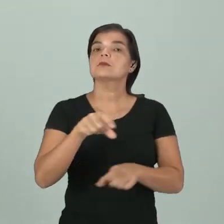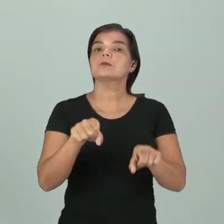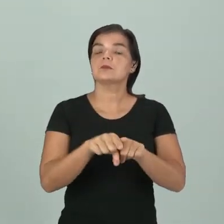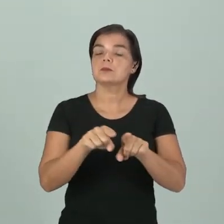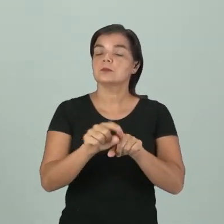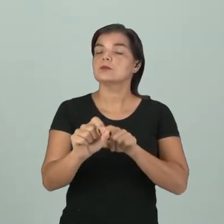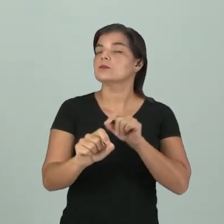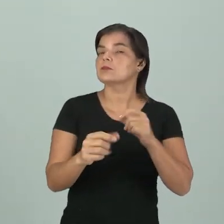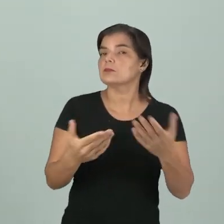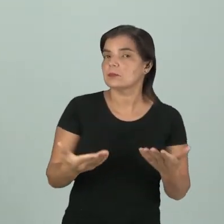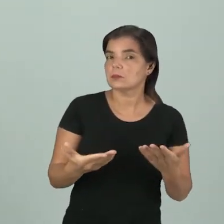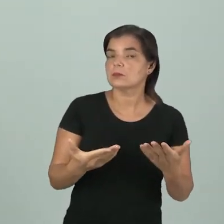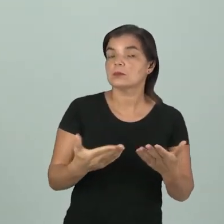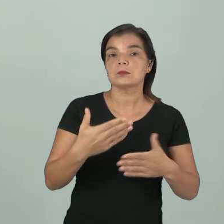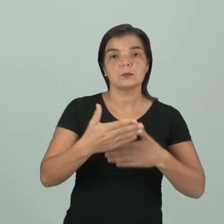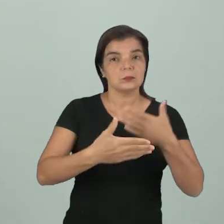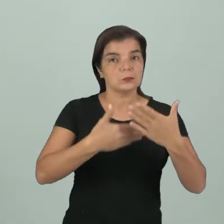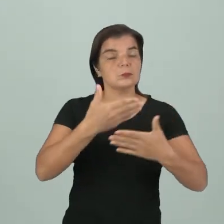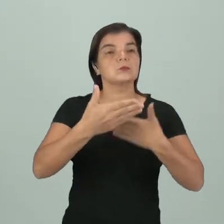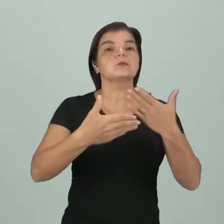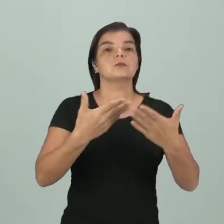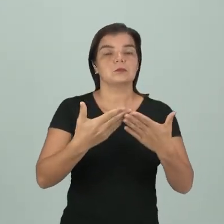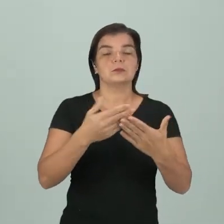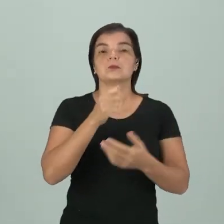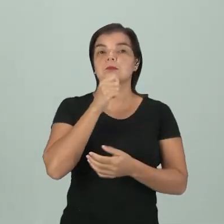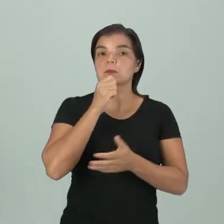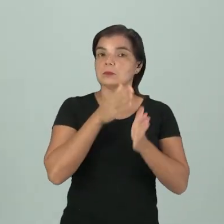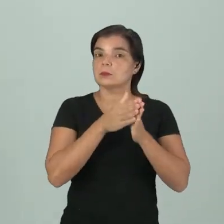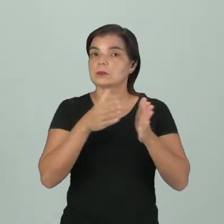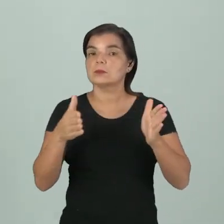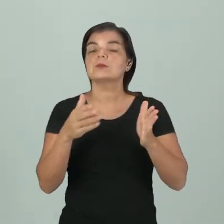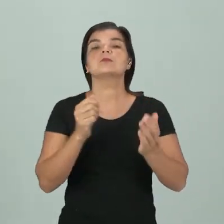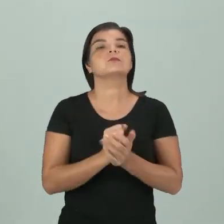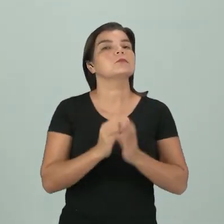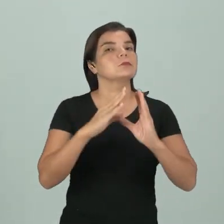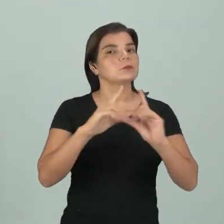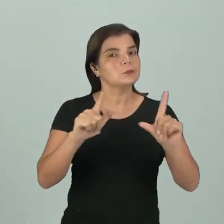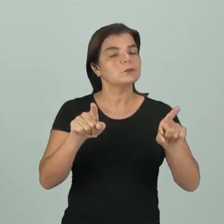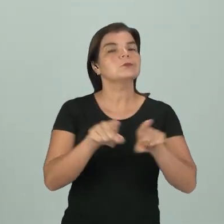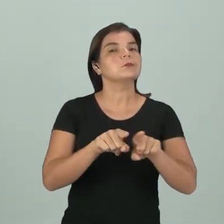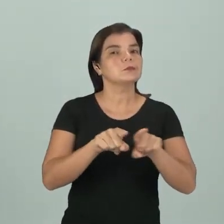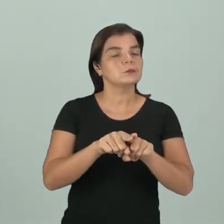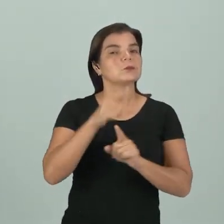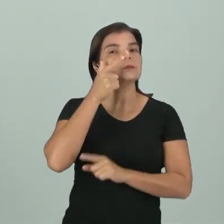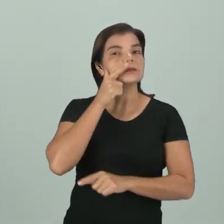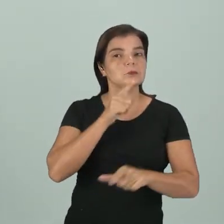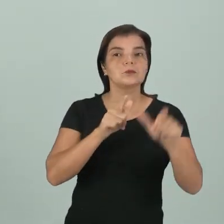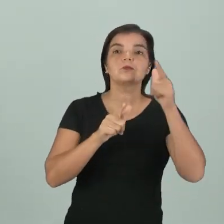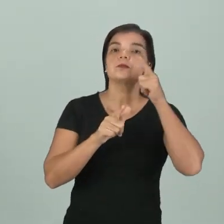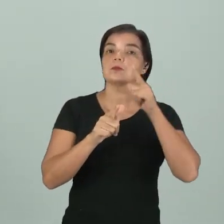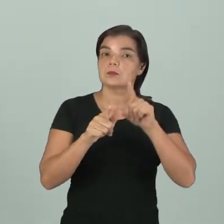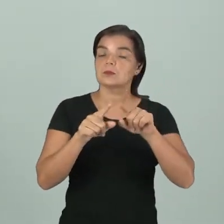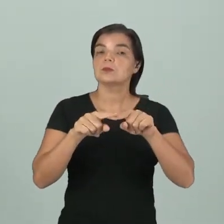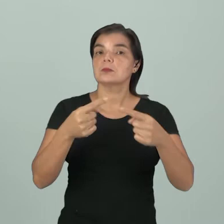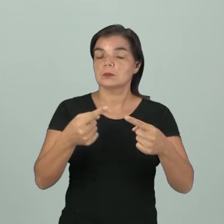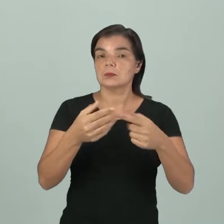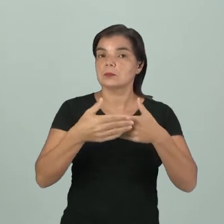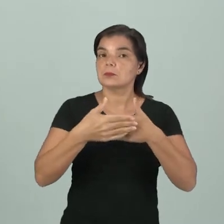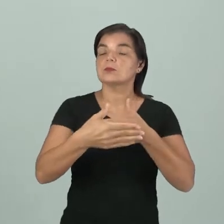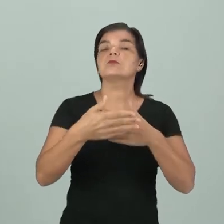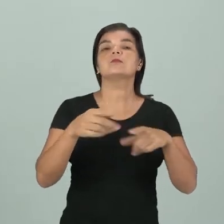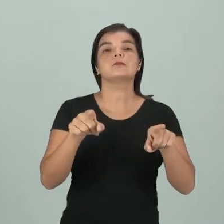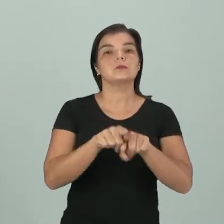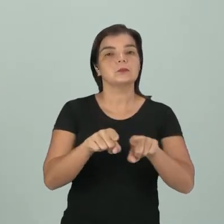um pouco de avanço em relação ainda a esse período. É claro que ainda tem muito a se conquistar. No meio do